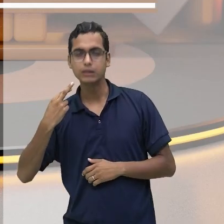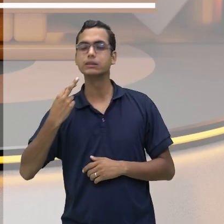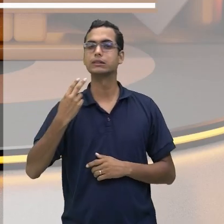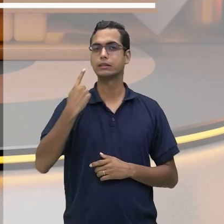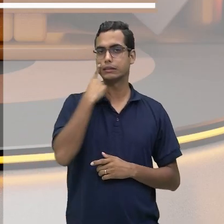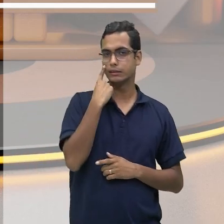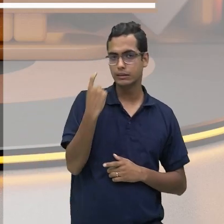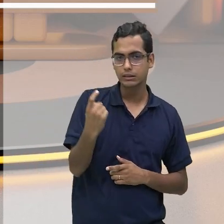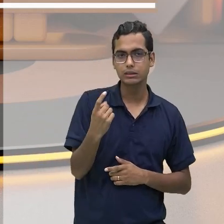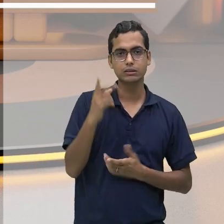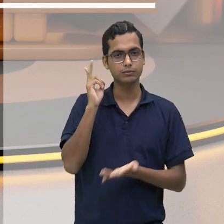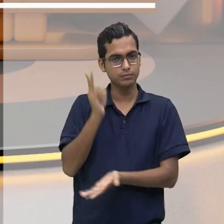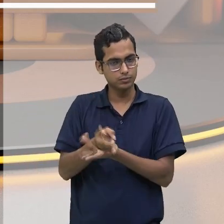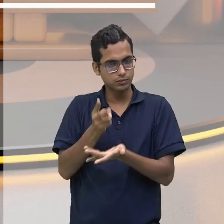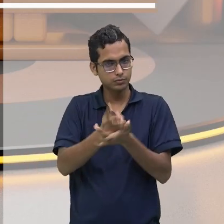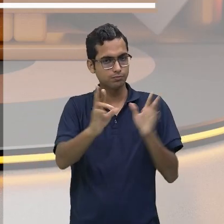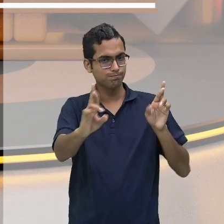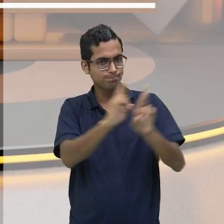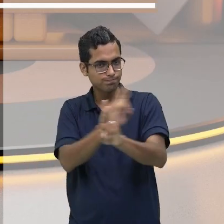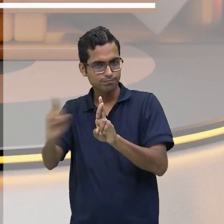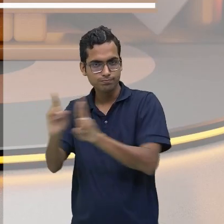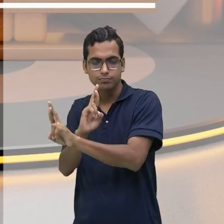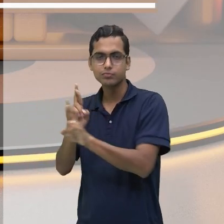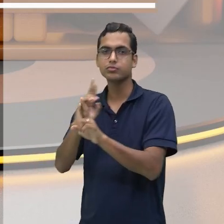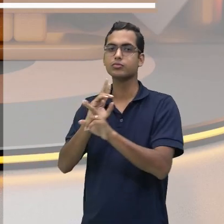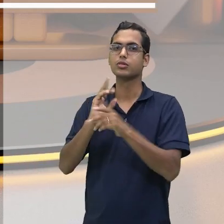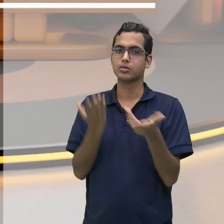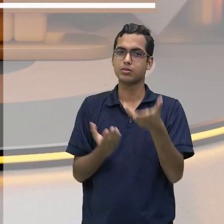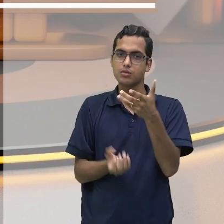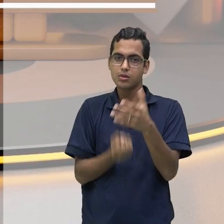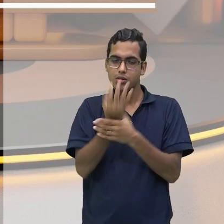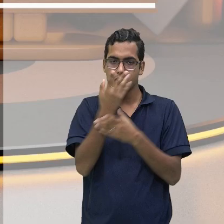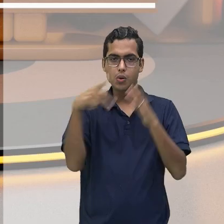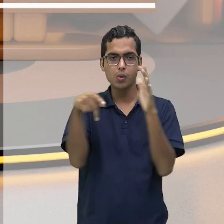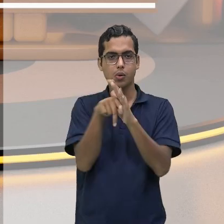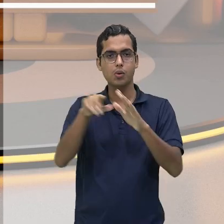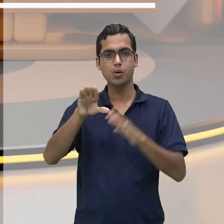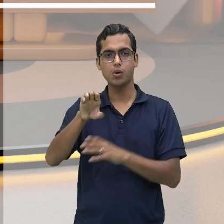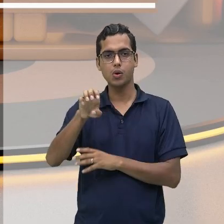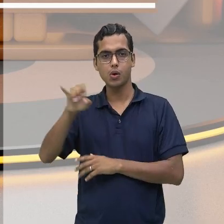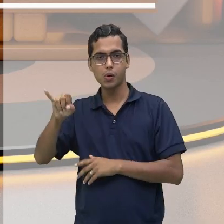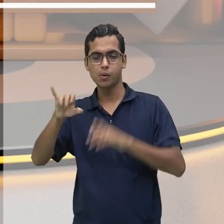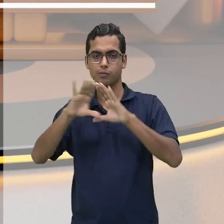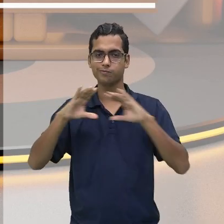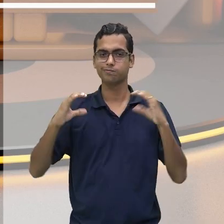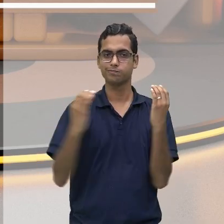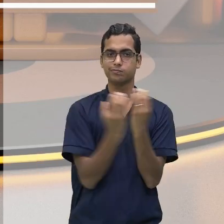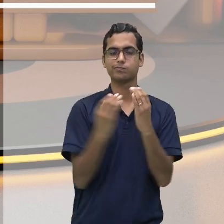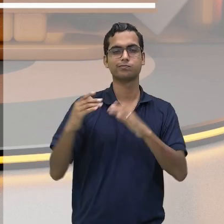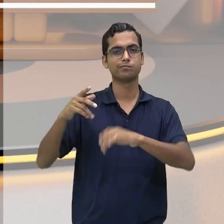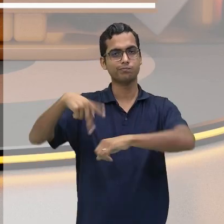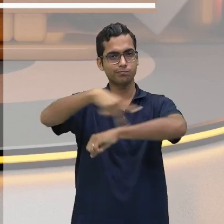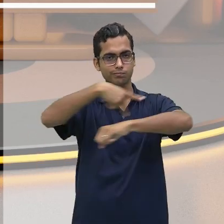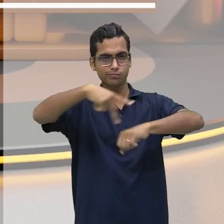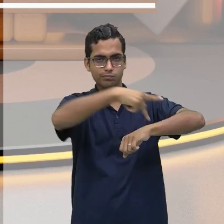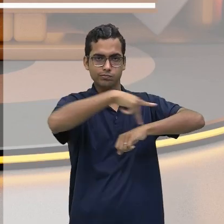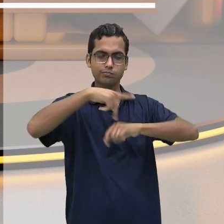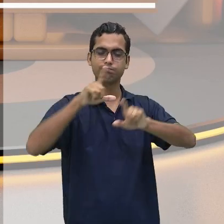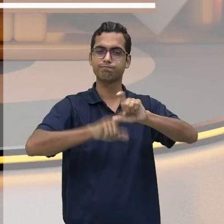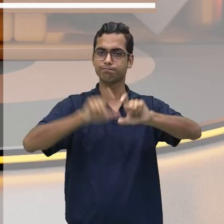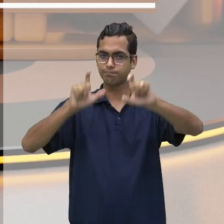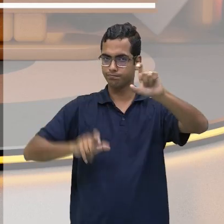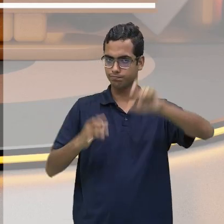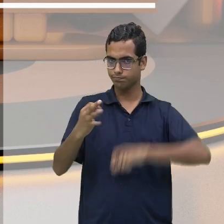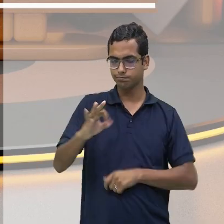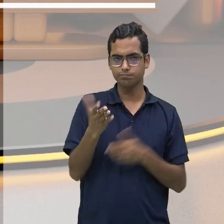essas relações e, assim, acabou criando a Comunidade dos Estados Independentes, tá? Agora, como a